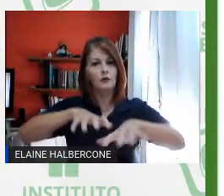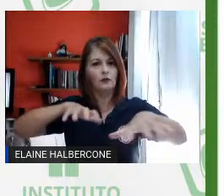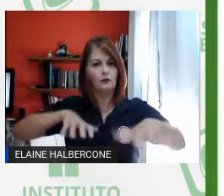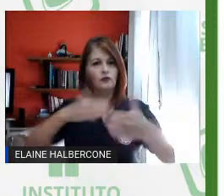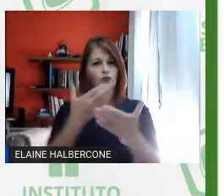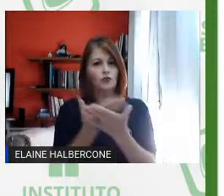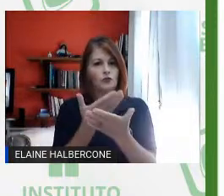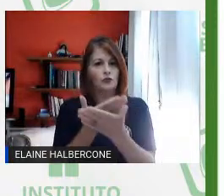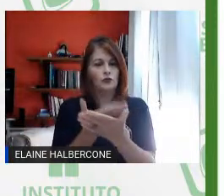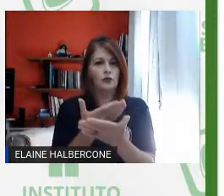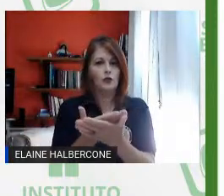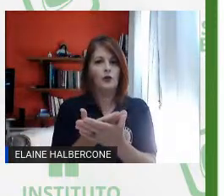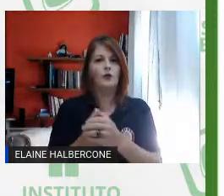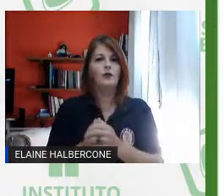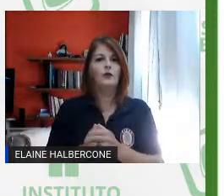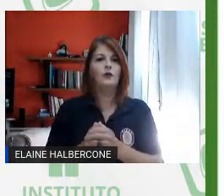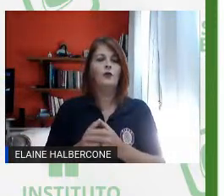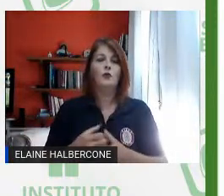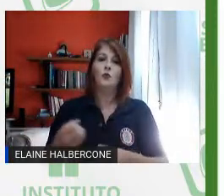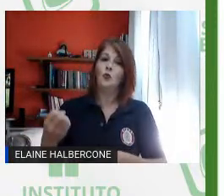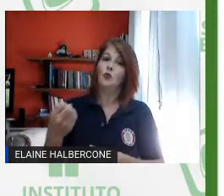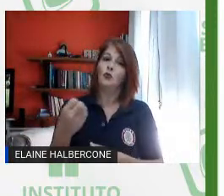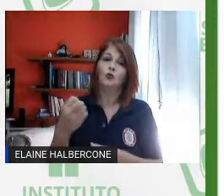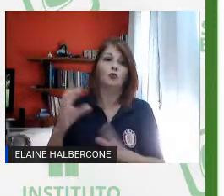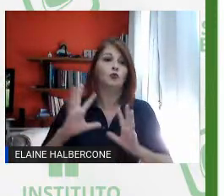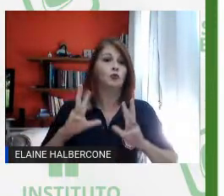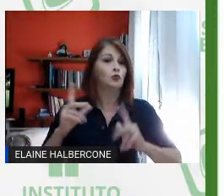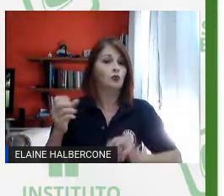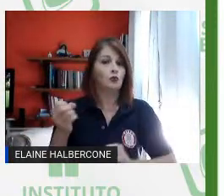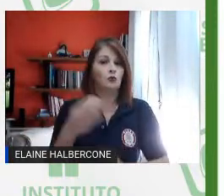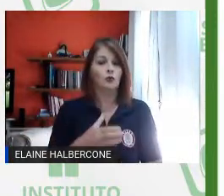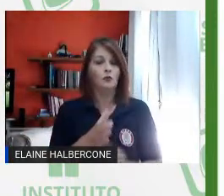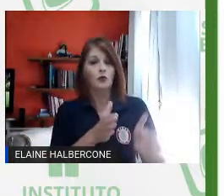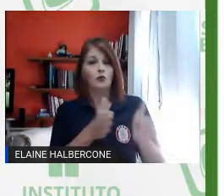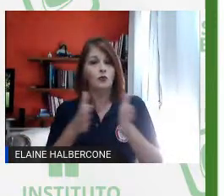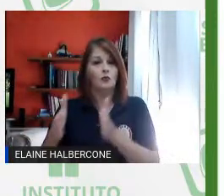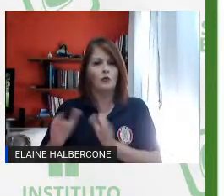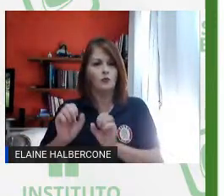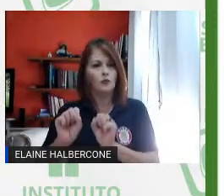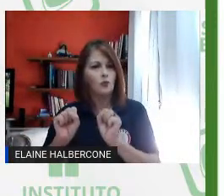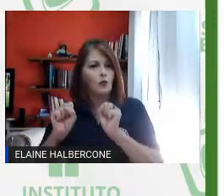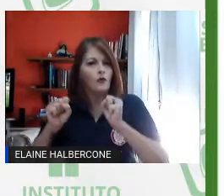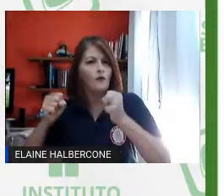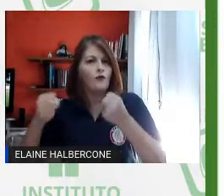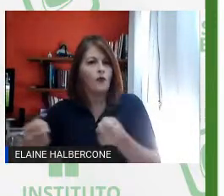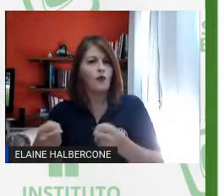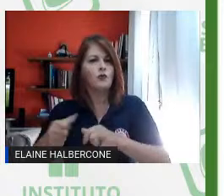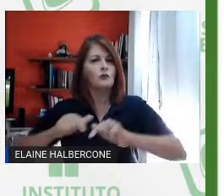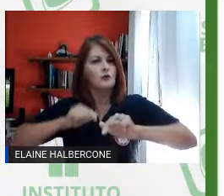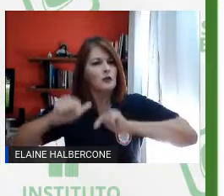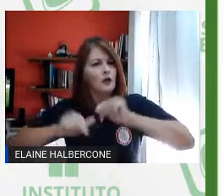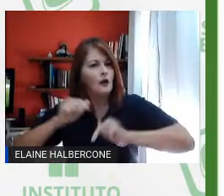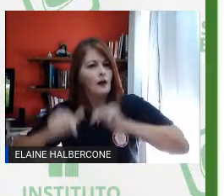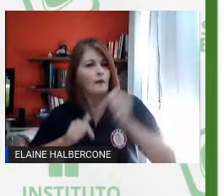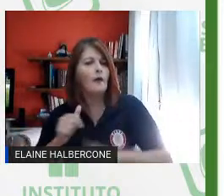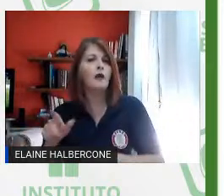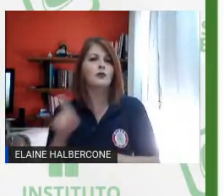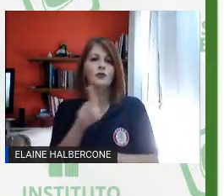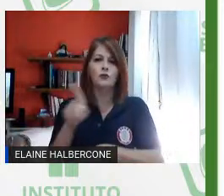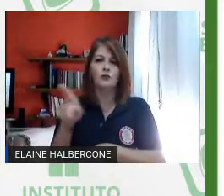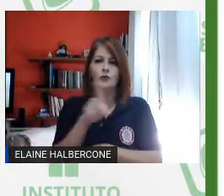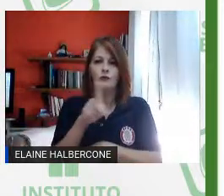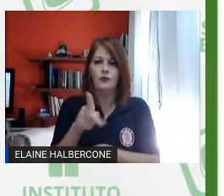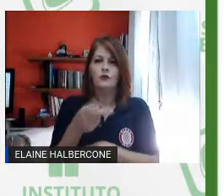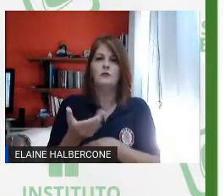né? Momento novo. Por outro lado, exigiu bastante esforço e dedicação da parte dos docentes